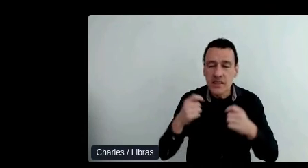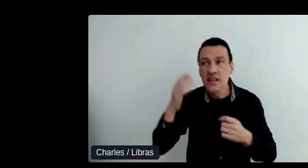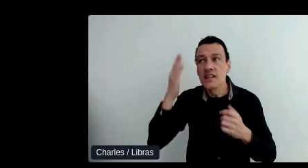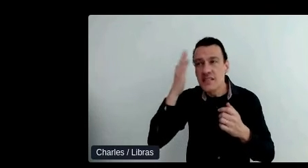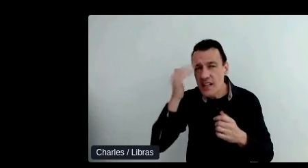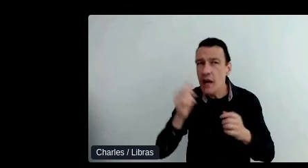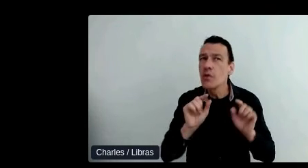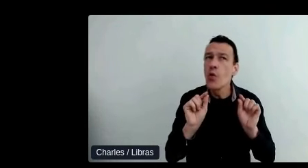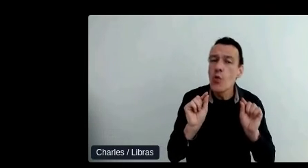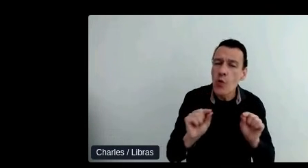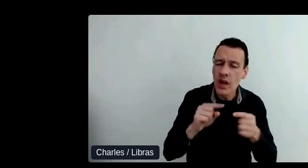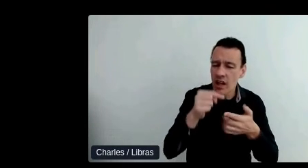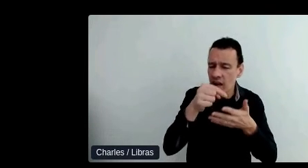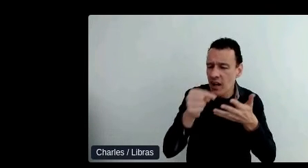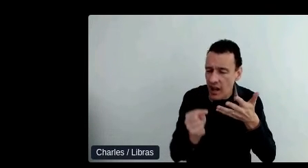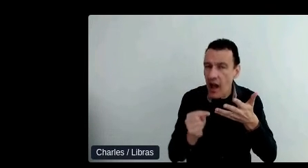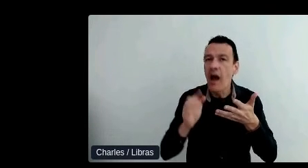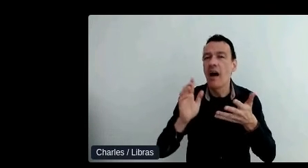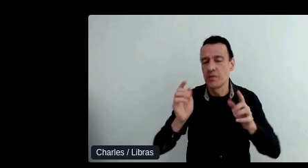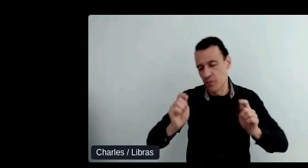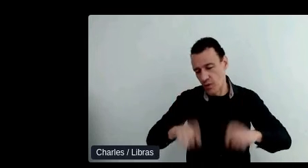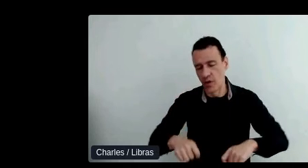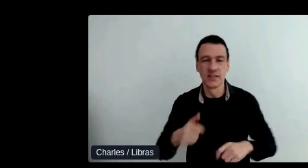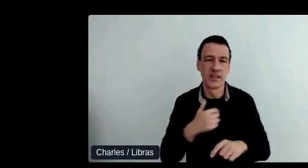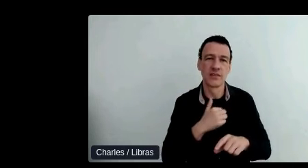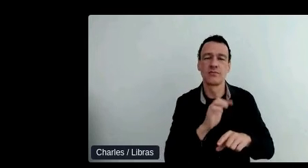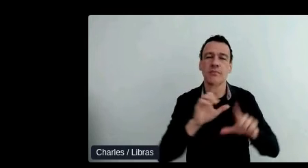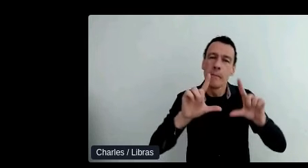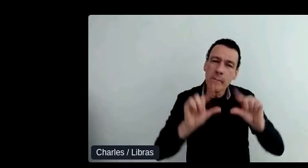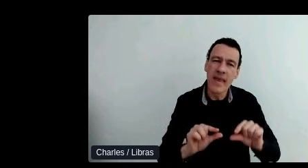situações. Times diversificados,